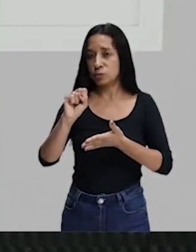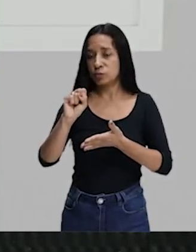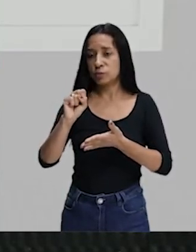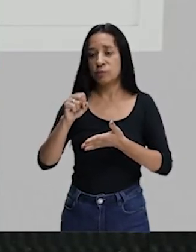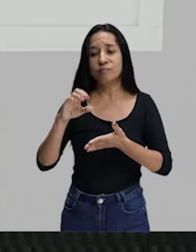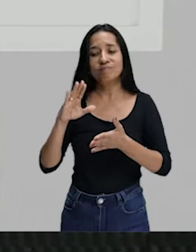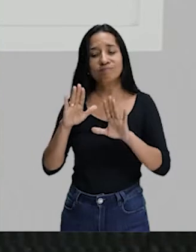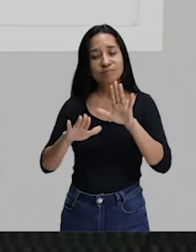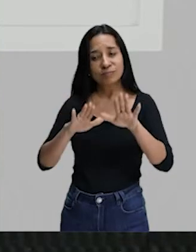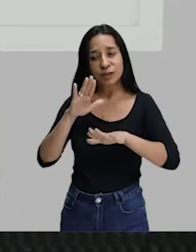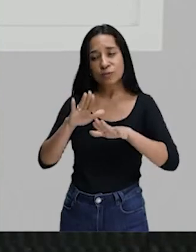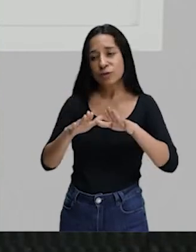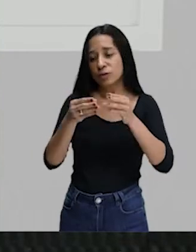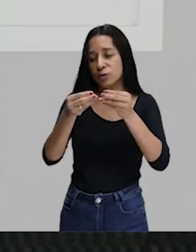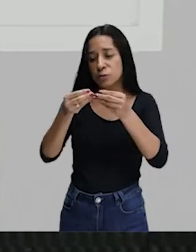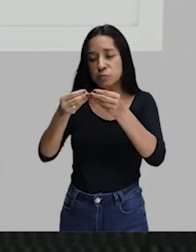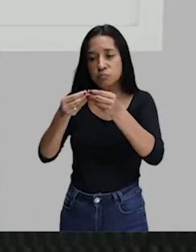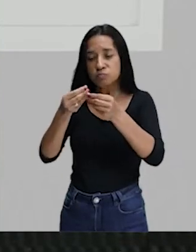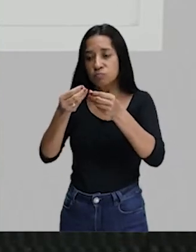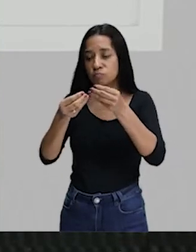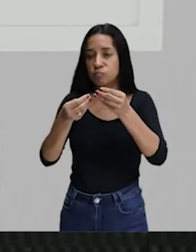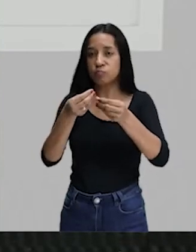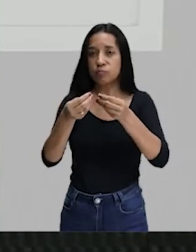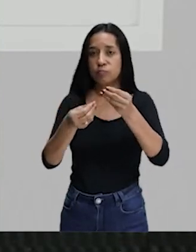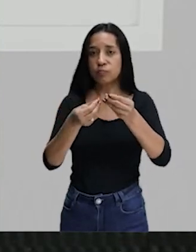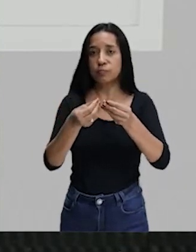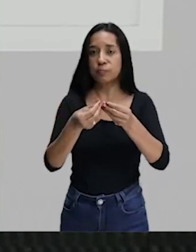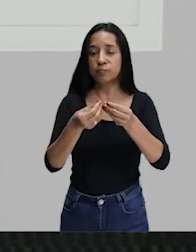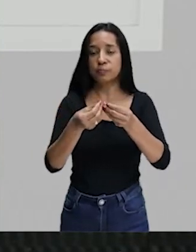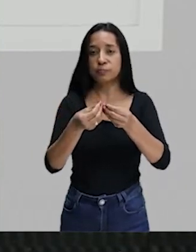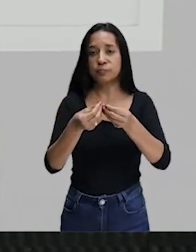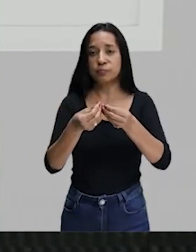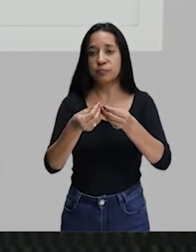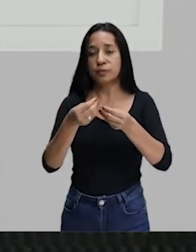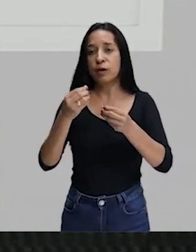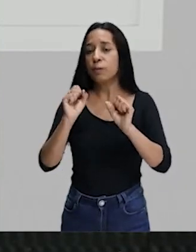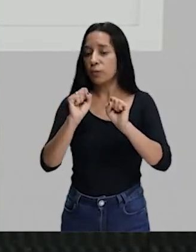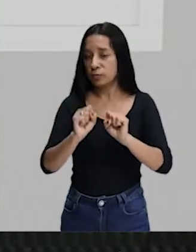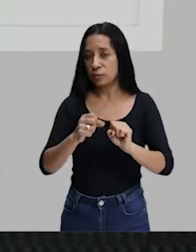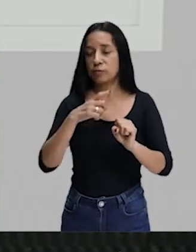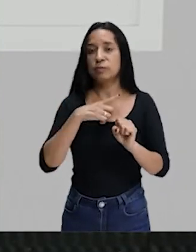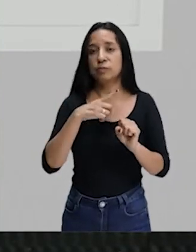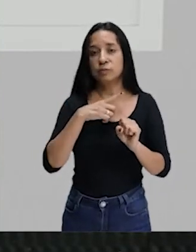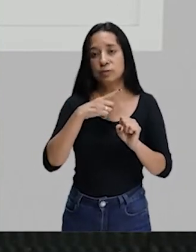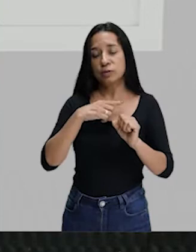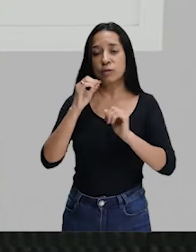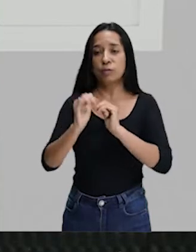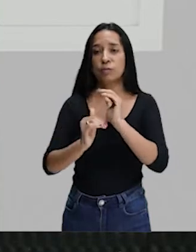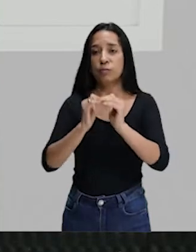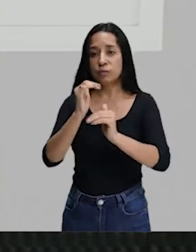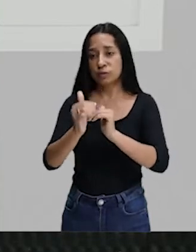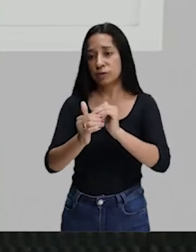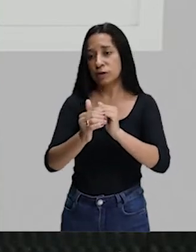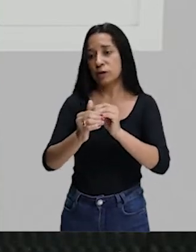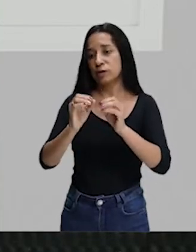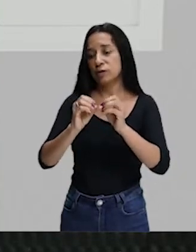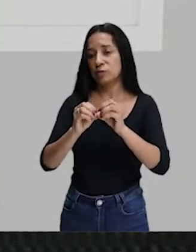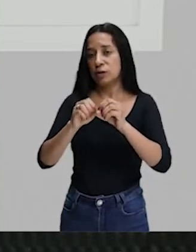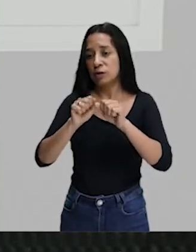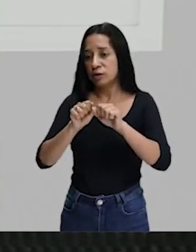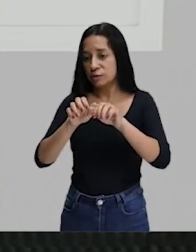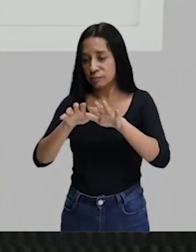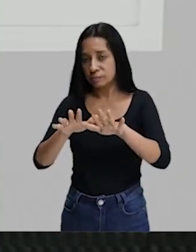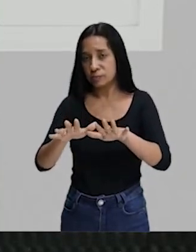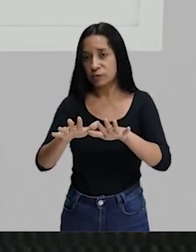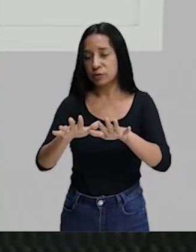aqueles fluidos que são mais viscosos, certo? Nós também podemos ter o processo de transmissão de calor